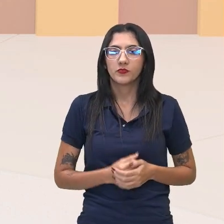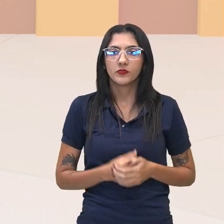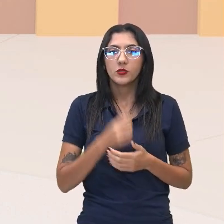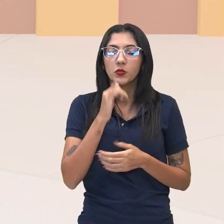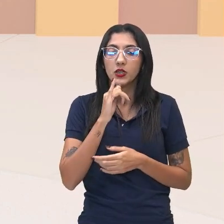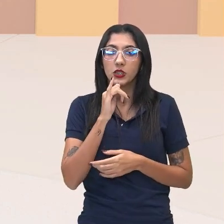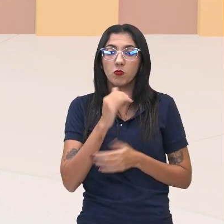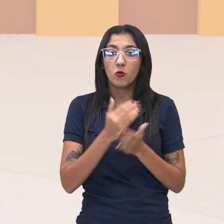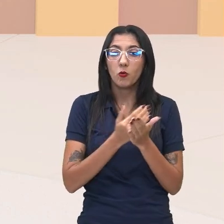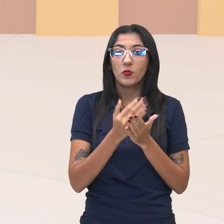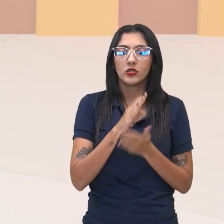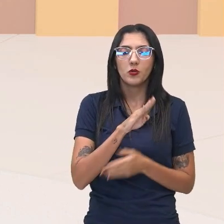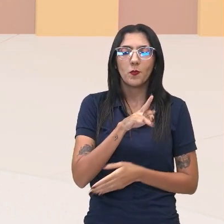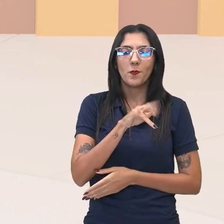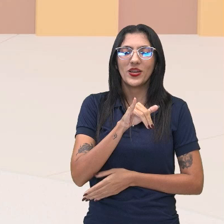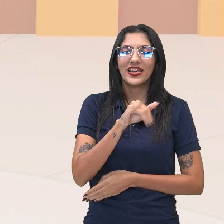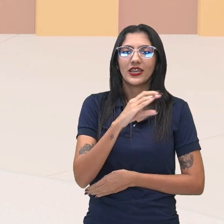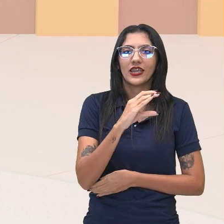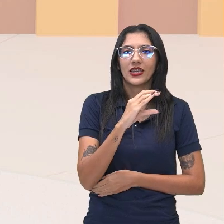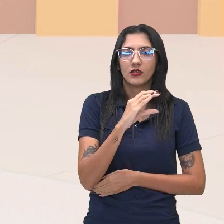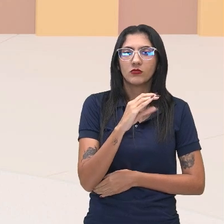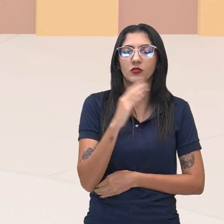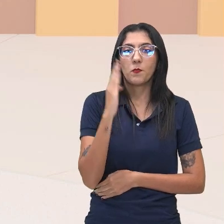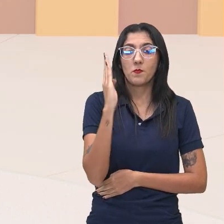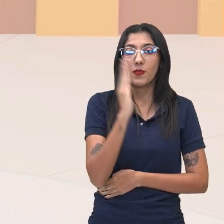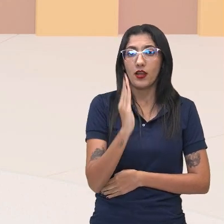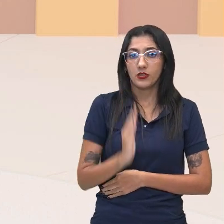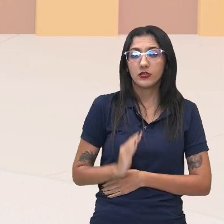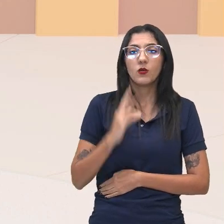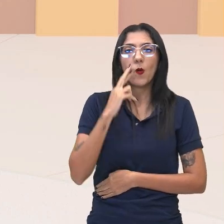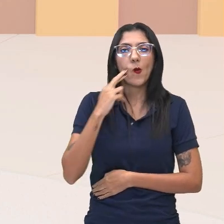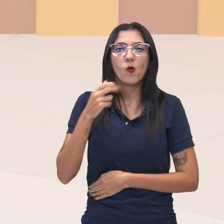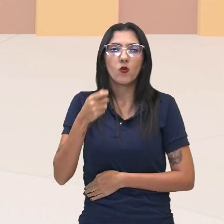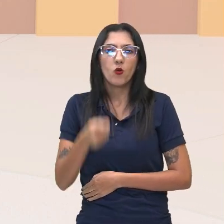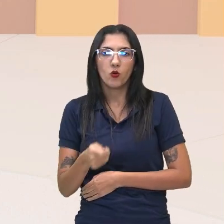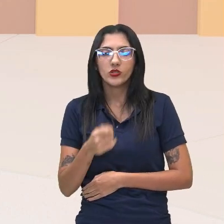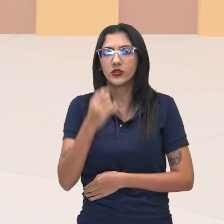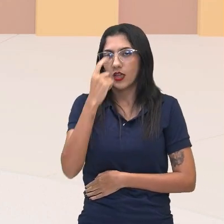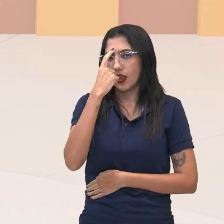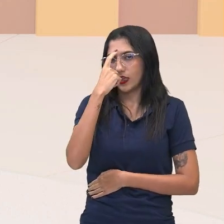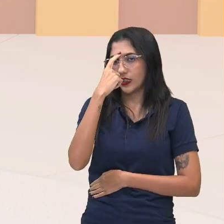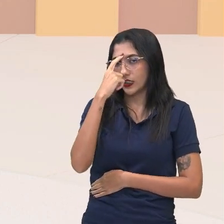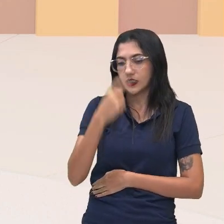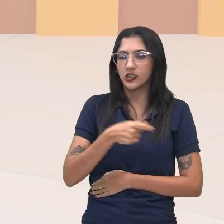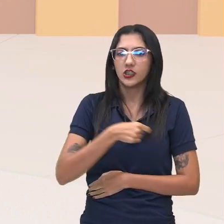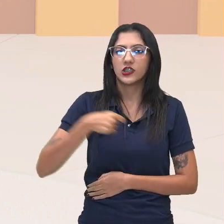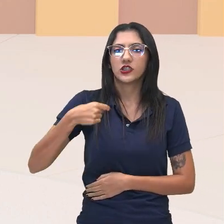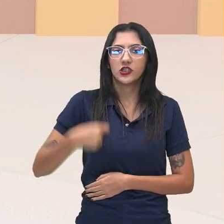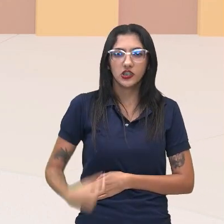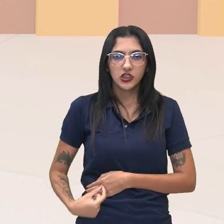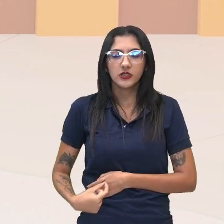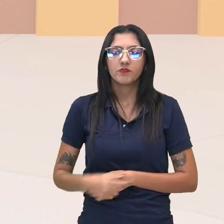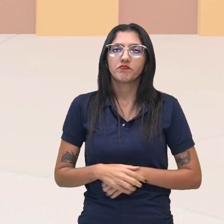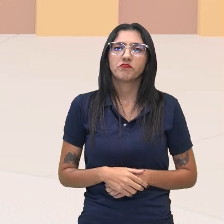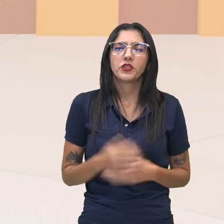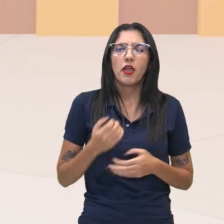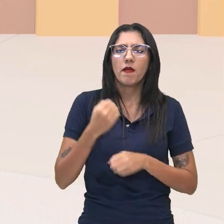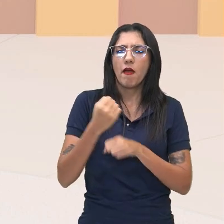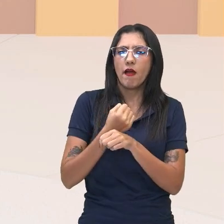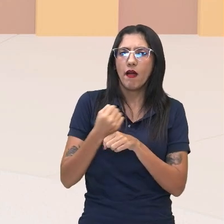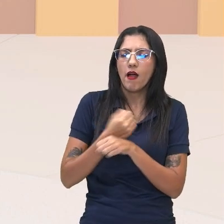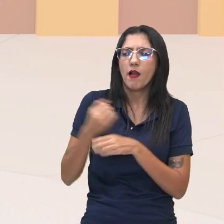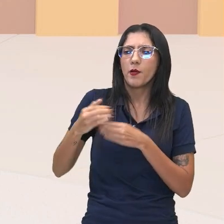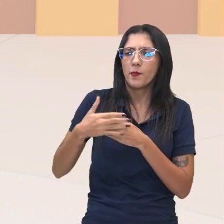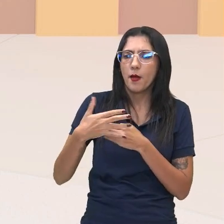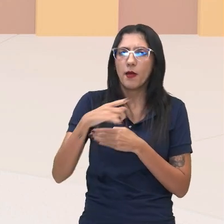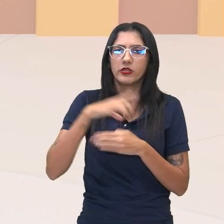o BRIC, né? Brasil, Rússia, Índia e China. Com o passar dos anos, foram surgindo